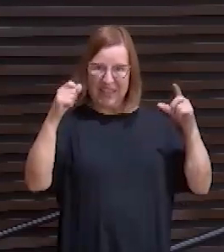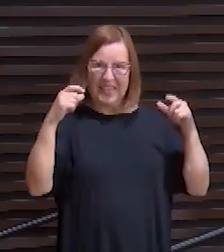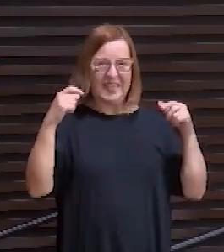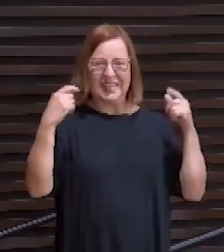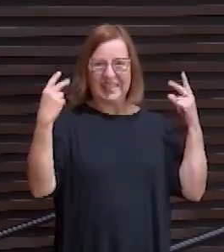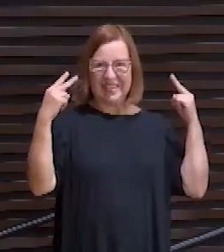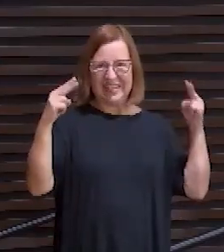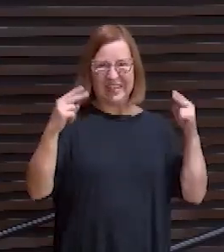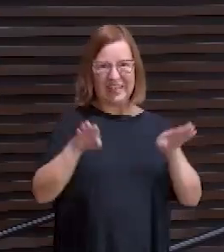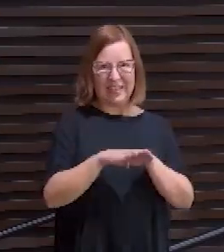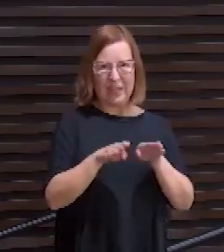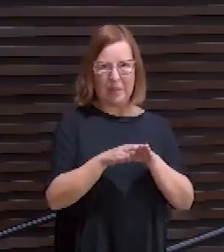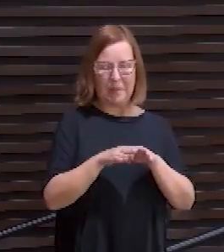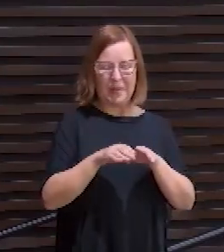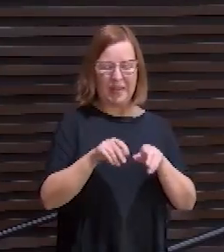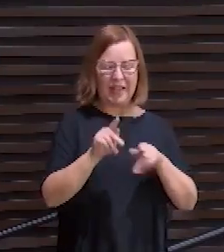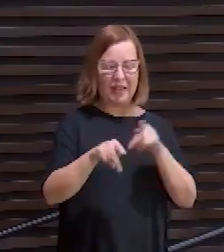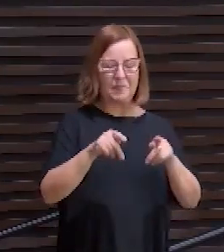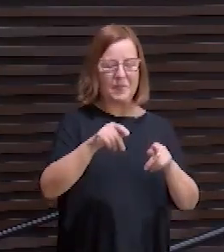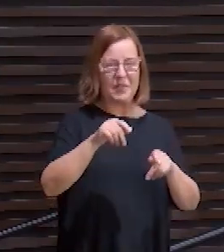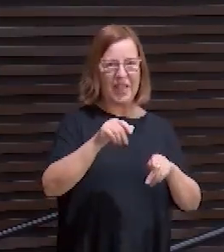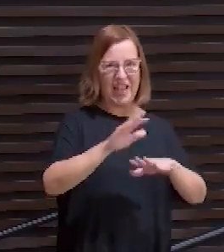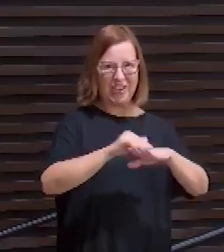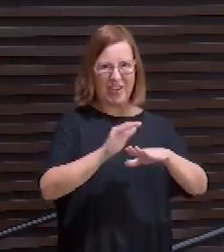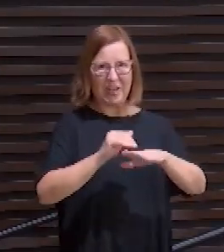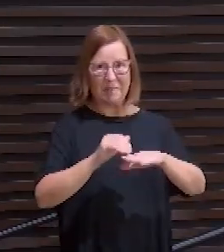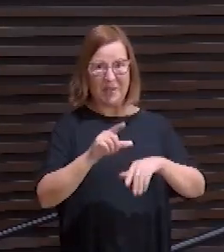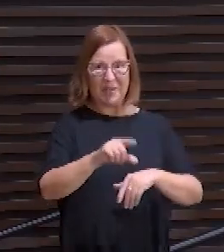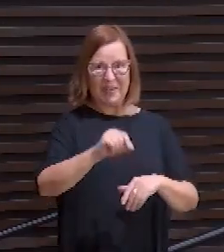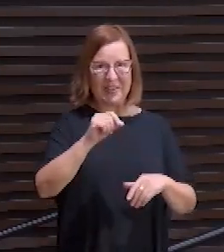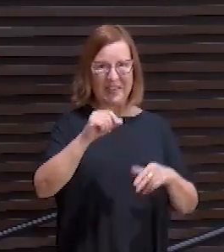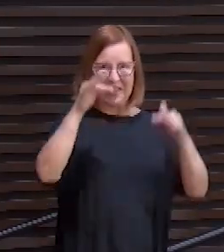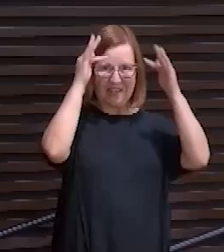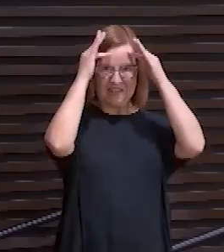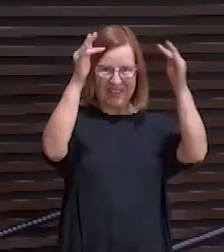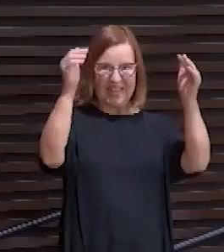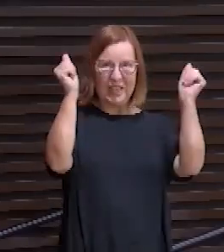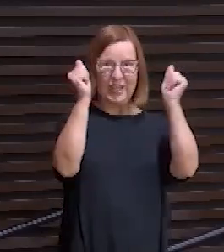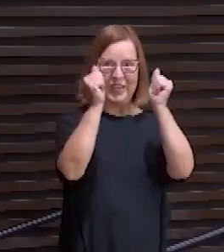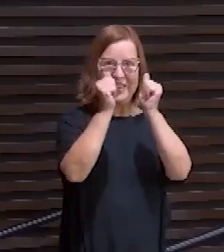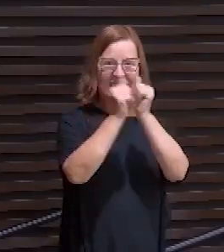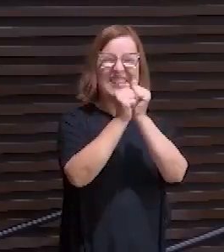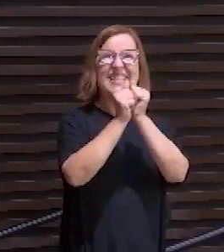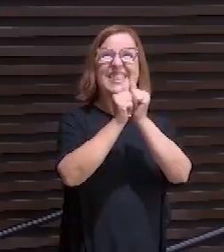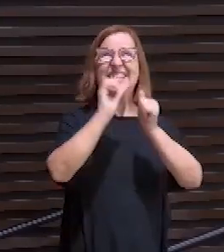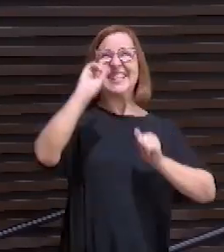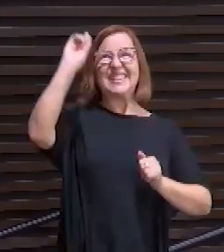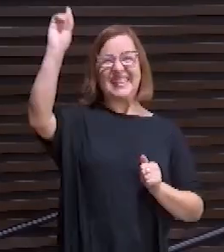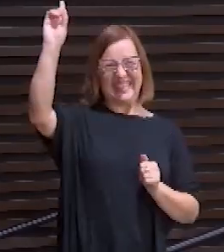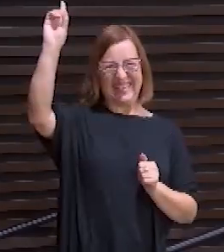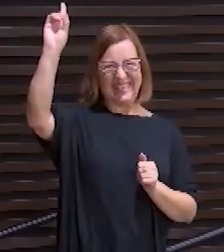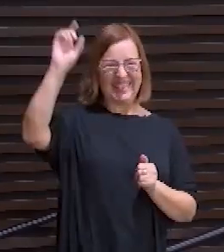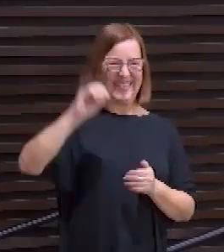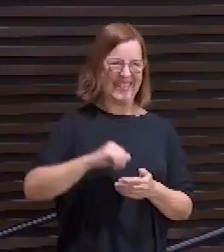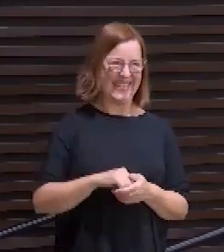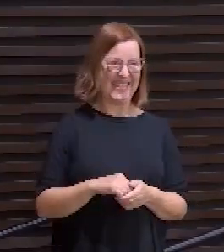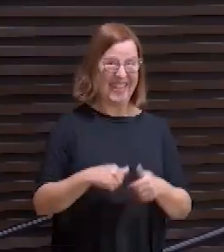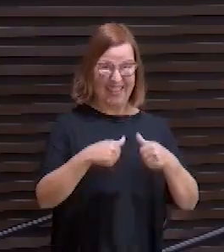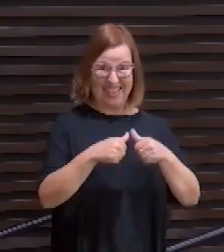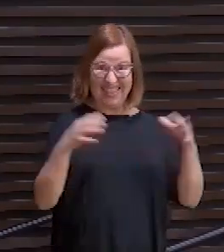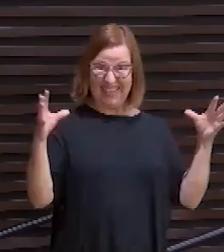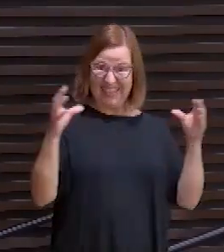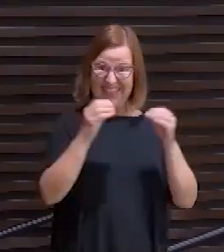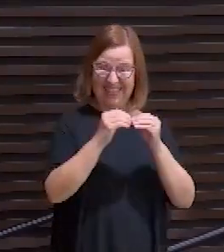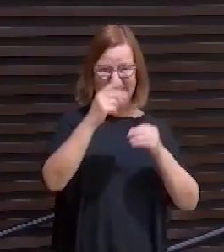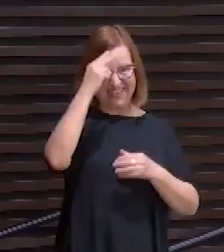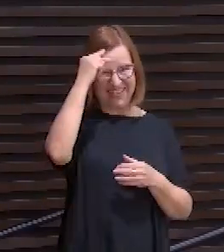chamados, eleitos e fiéis que se acham com ele. Oh, meus irmãos, esse é o resumo da